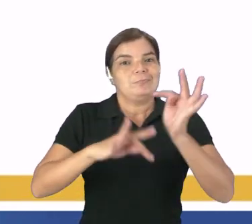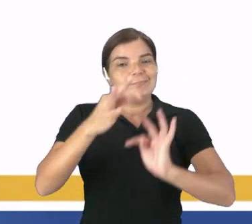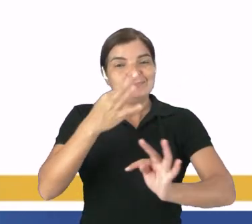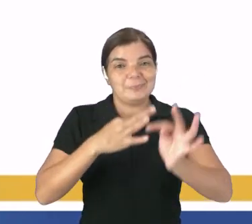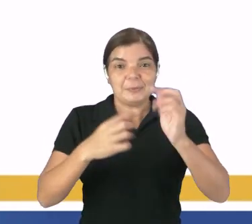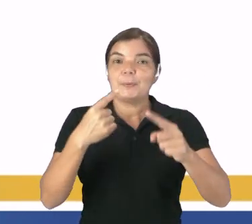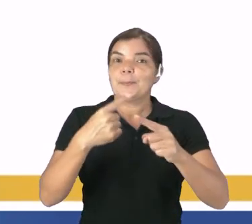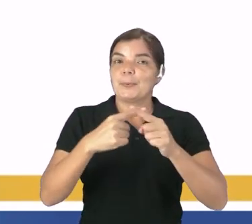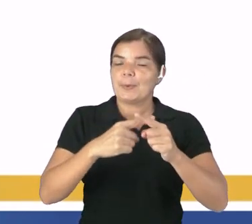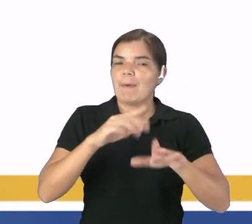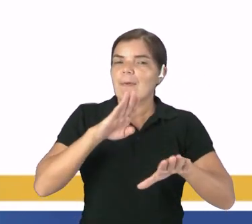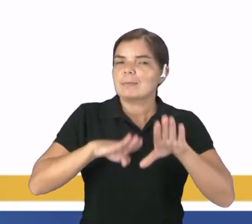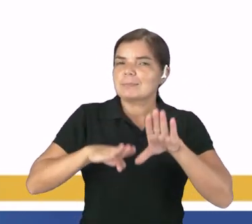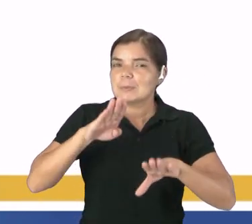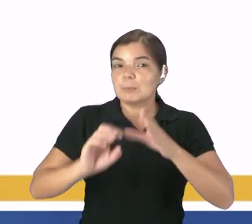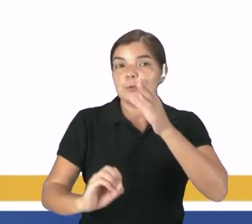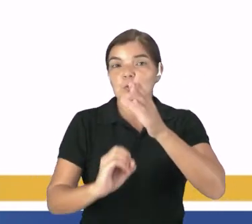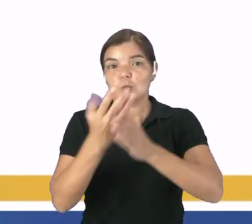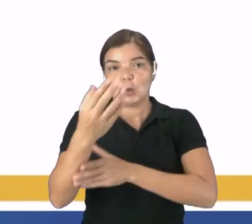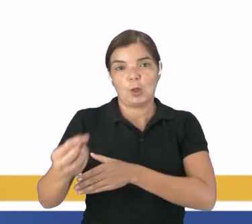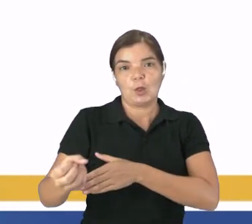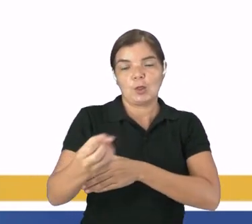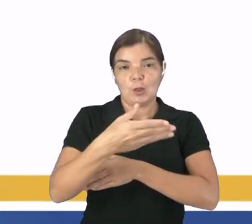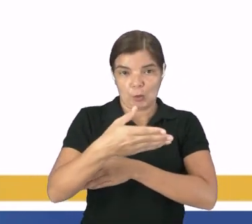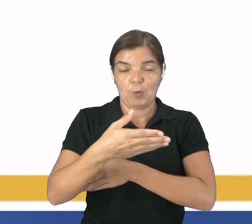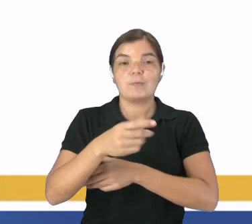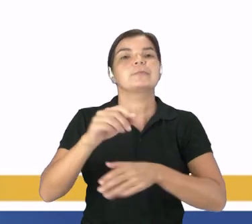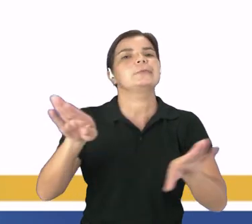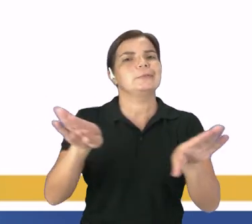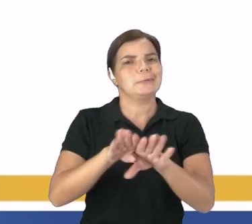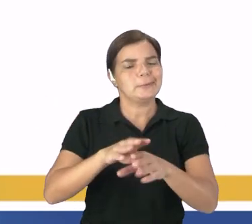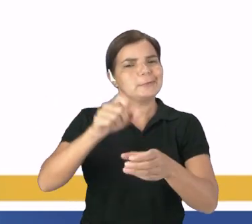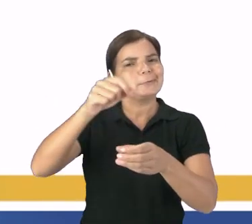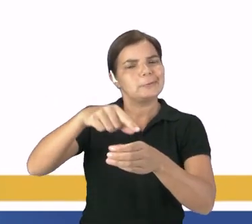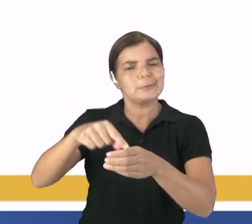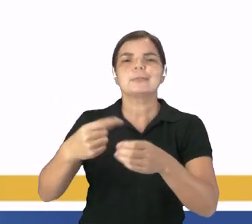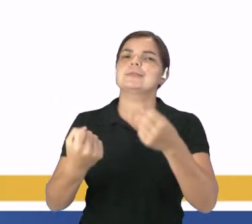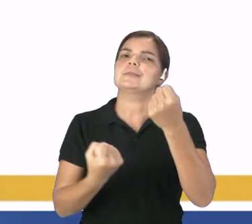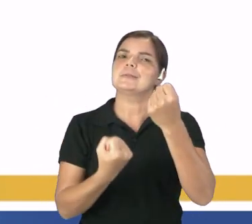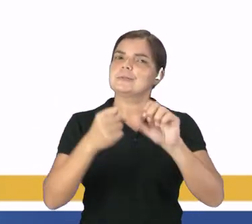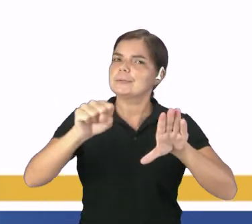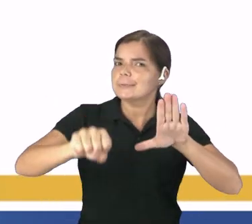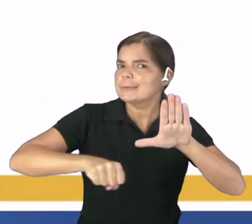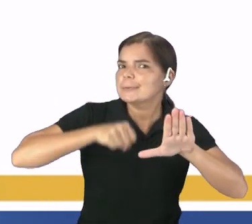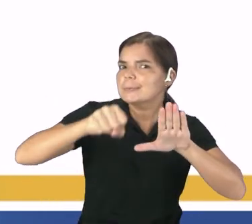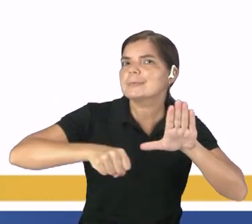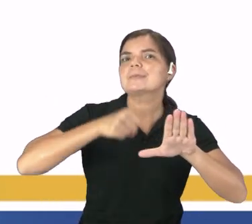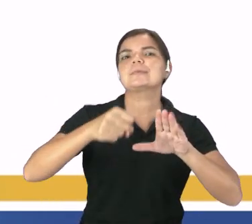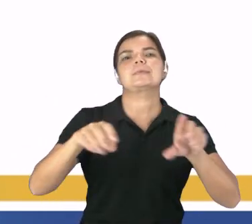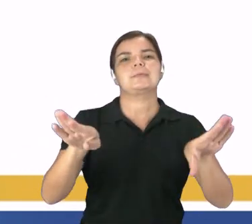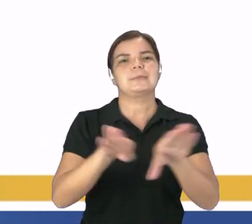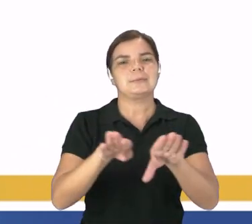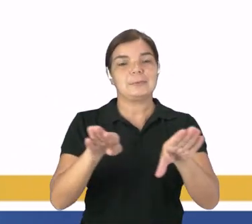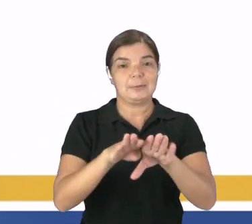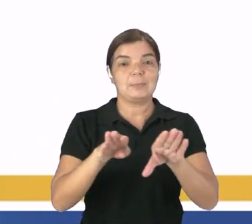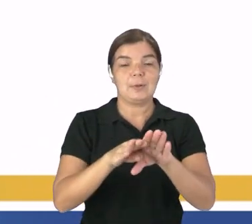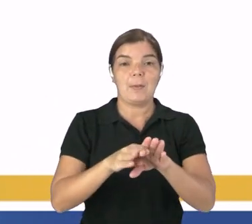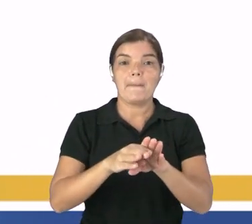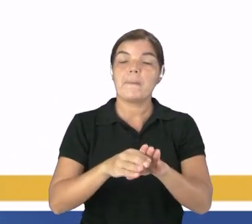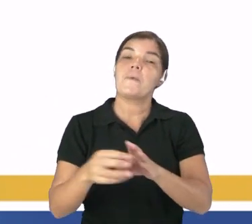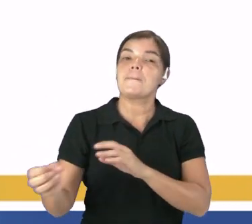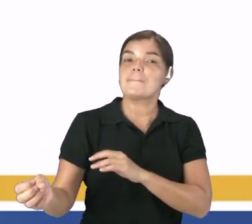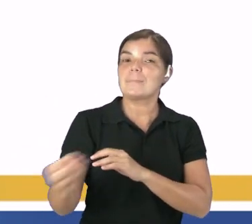inovações tecnológicas, né? Porque à medida que vão surgindo novas formas de produzir, novas máquinas, novas formas